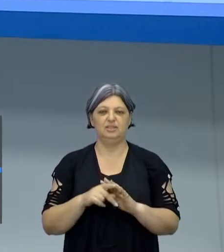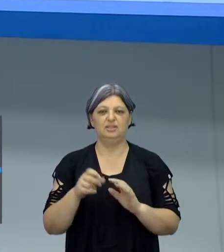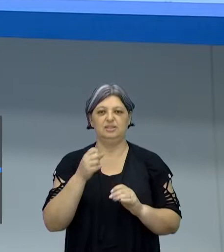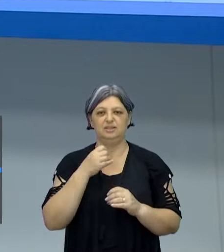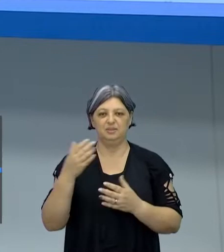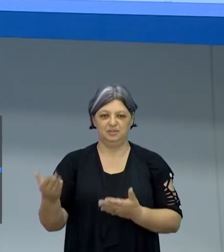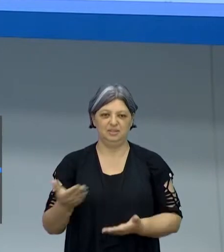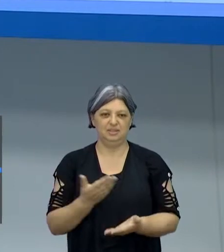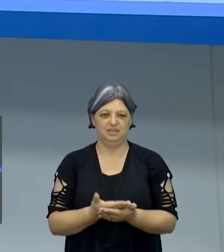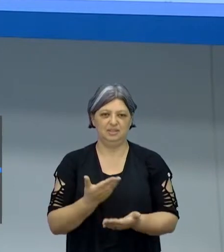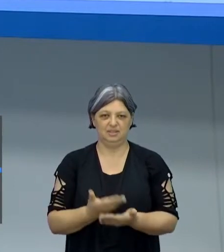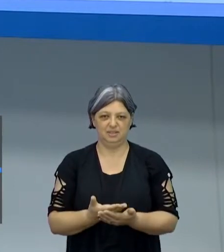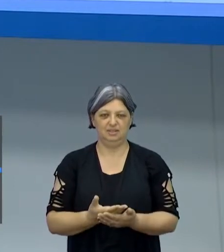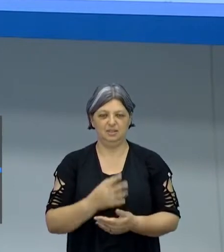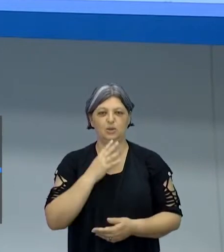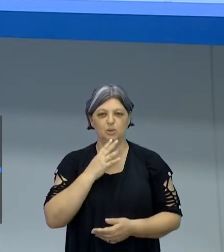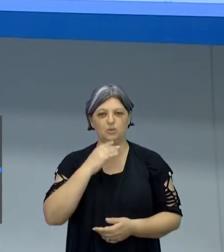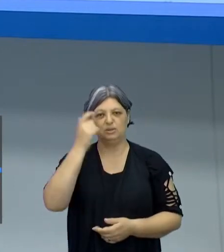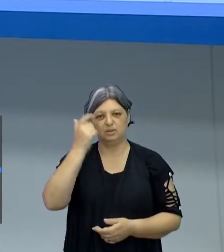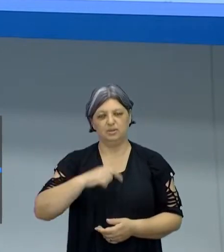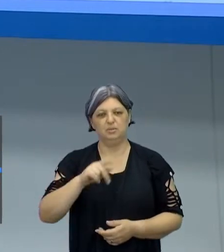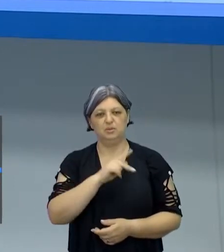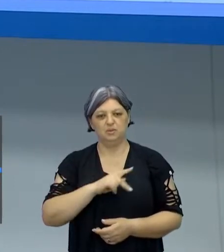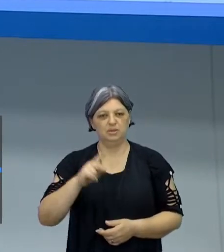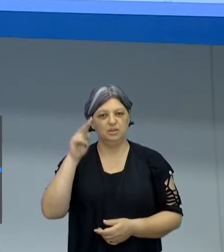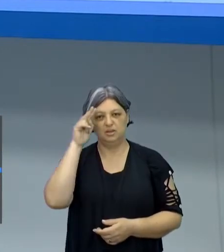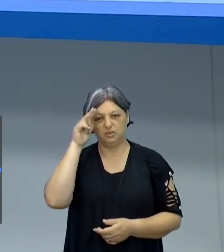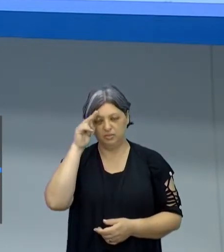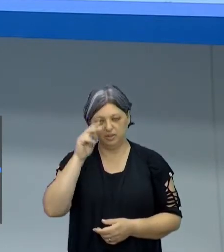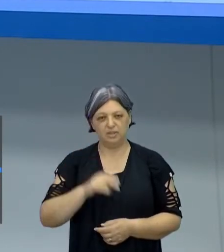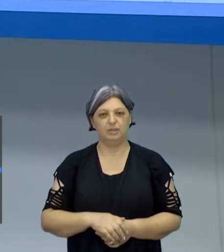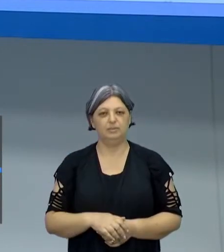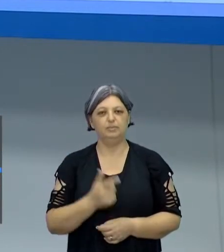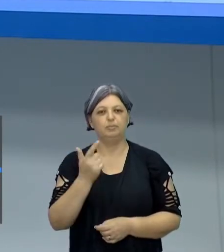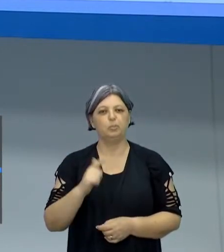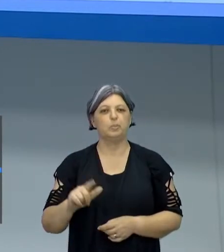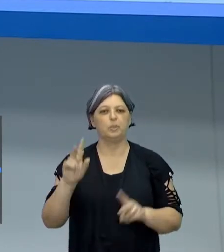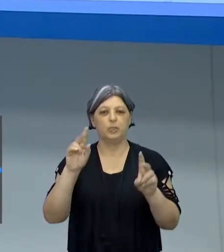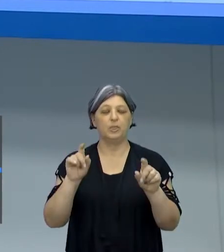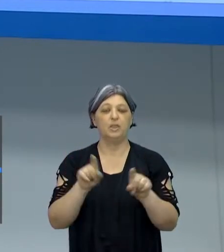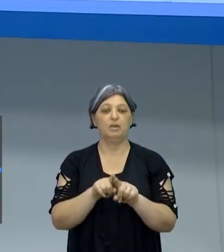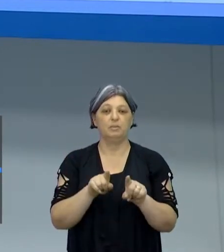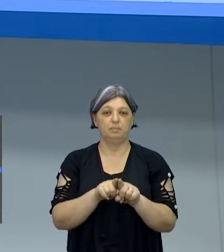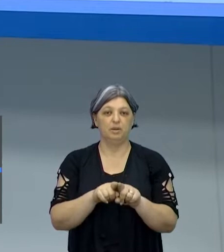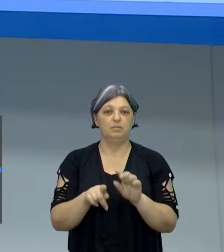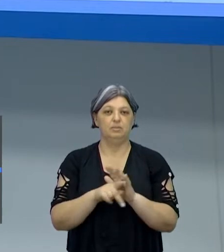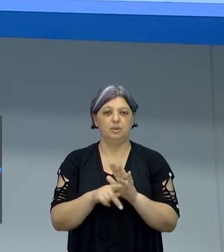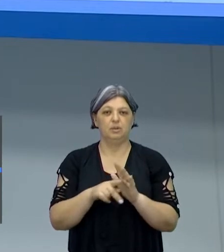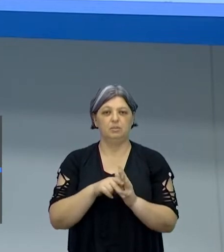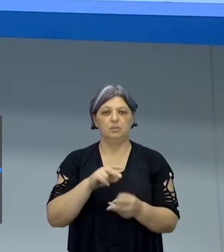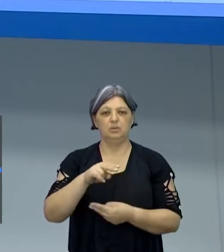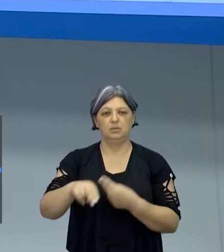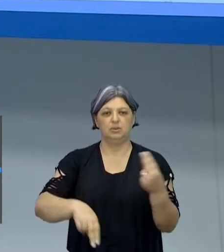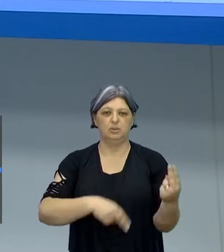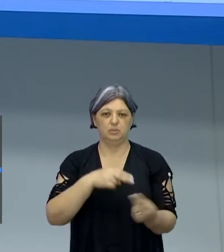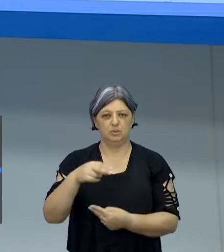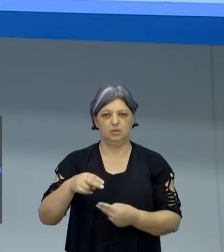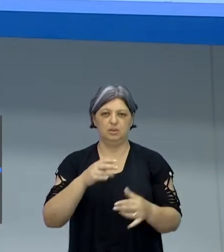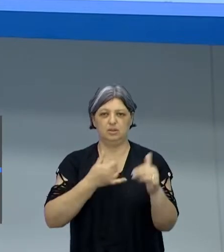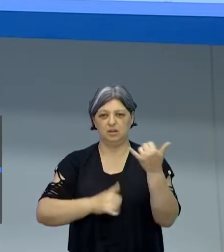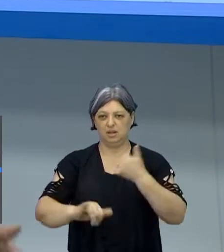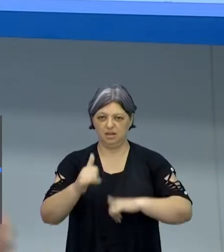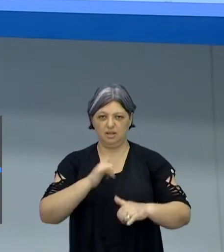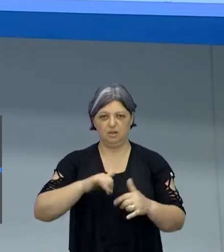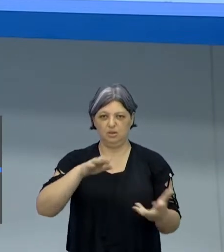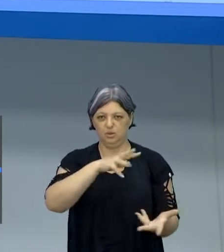aula. Você já me conhece, eu sou a Viviane, professora de vocês. Lá no outro componente, a gente está trabalhando aí universo elétrico no mundo dos jogos.